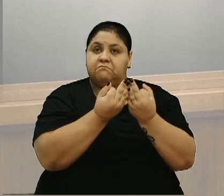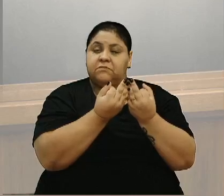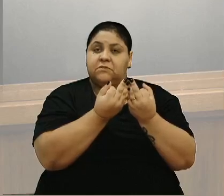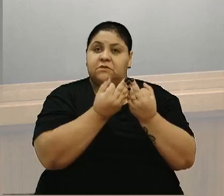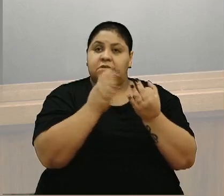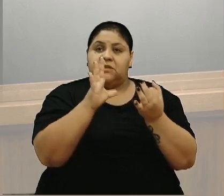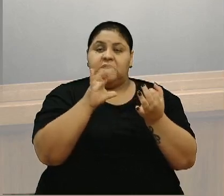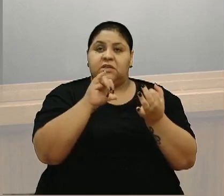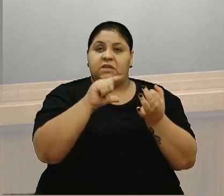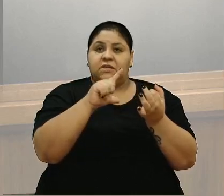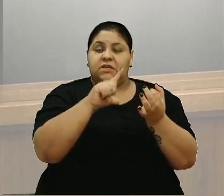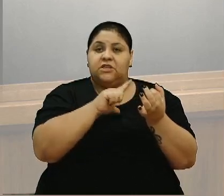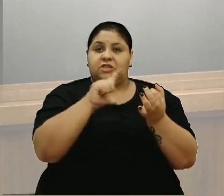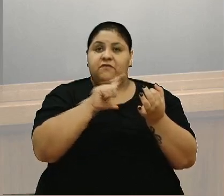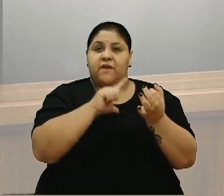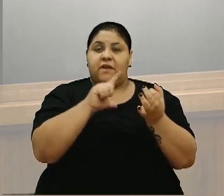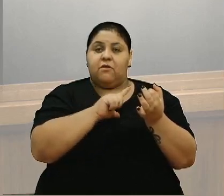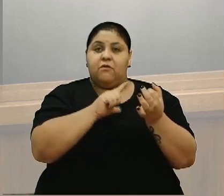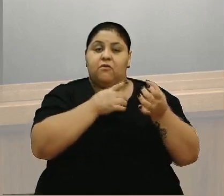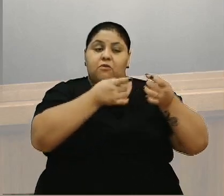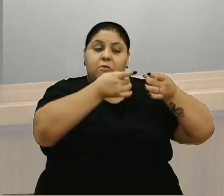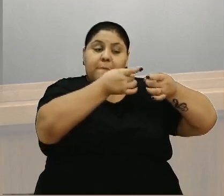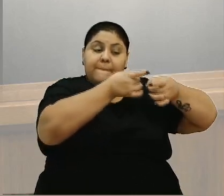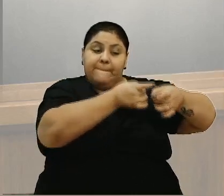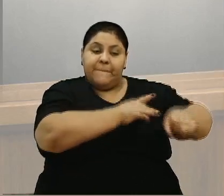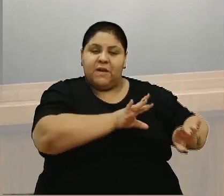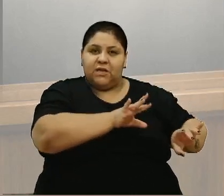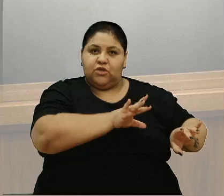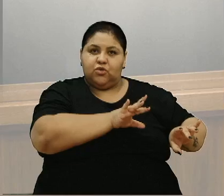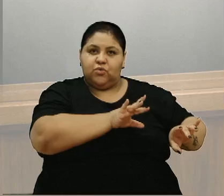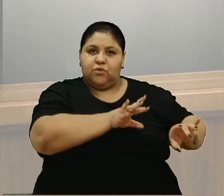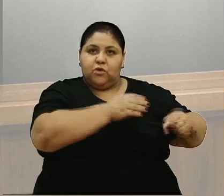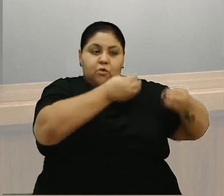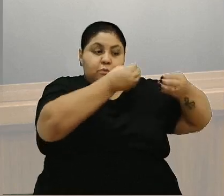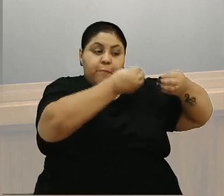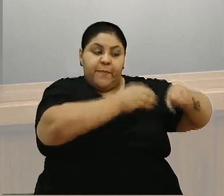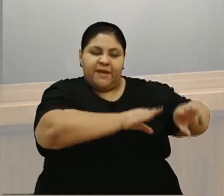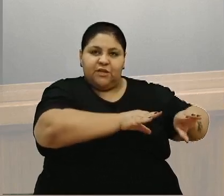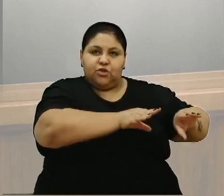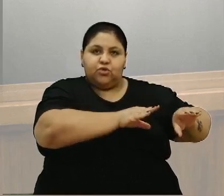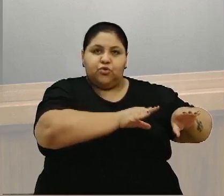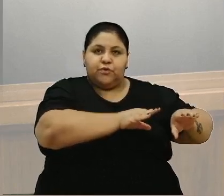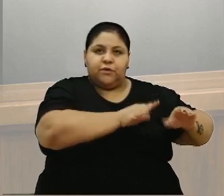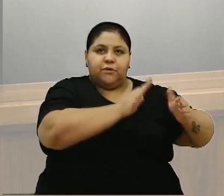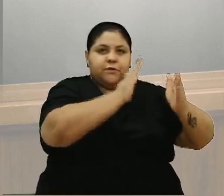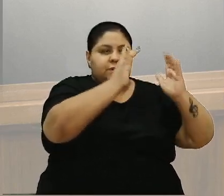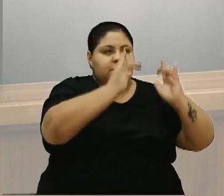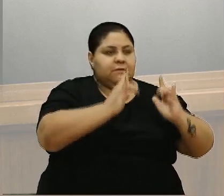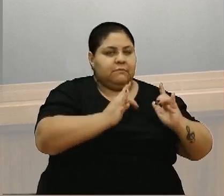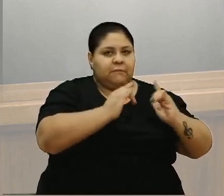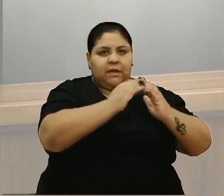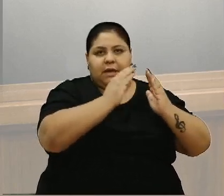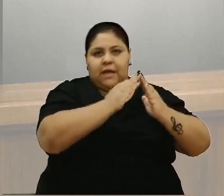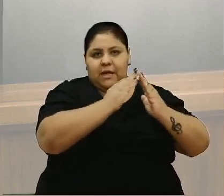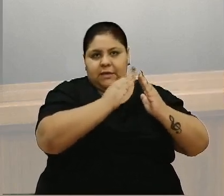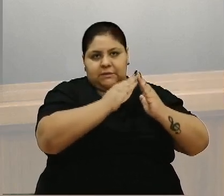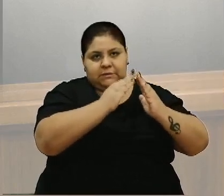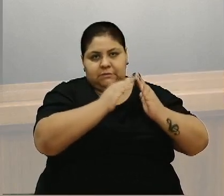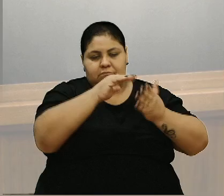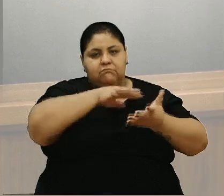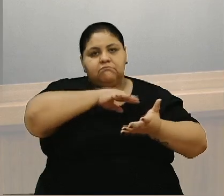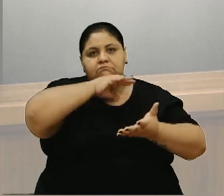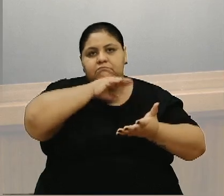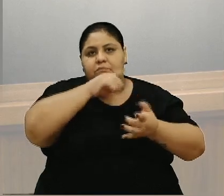tiveram algum tipo de prejuízo na sua casa, nos seus móveis, no seu terreno, em função